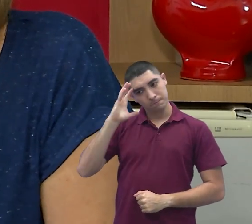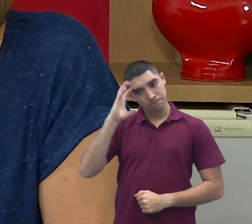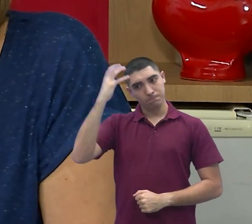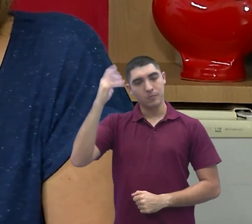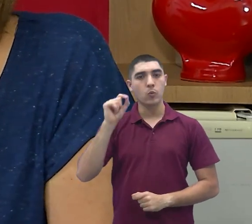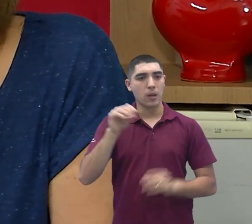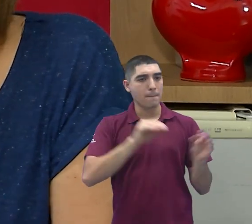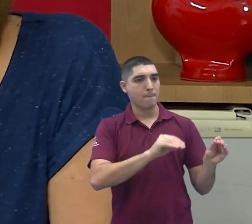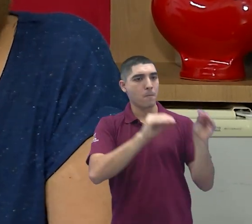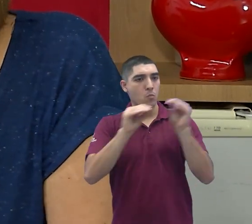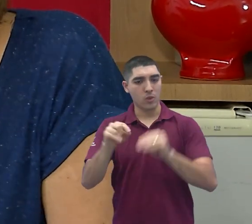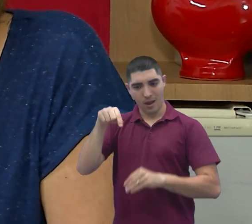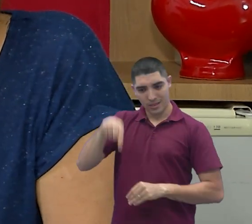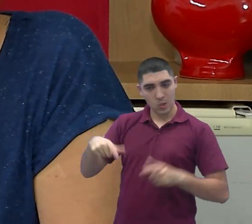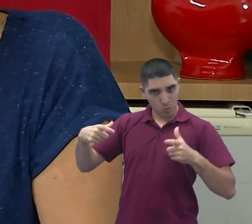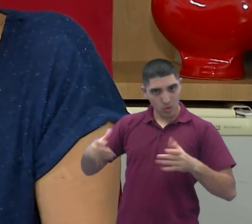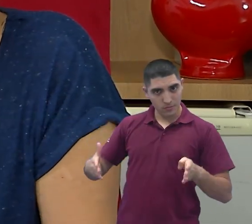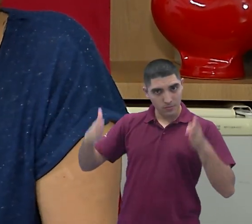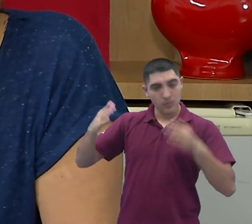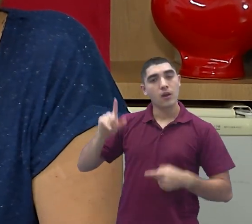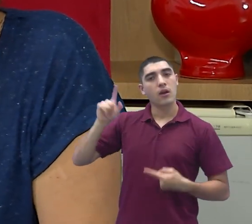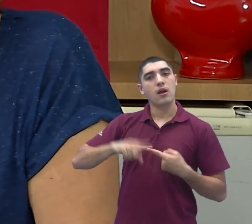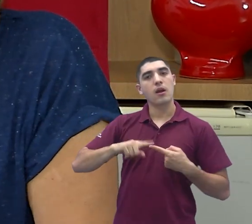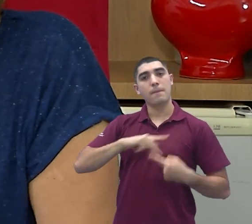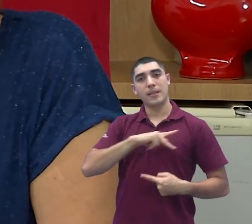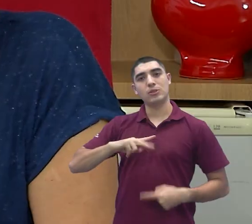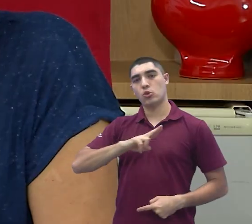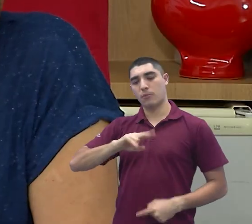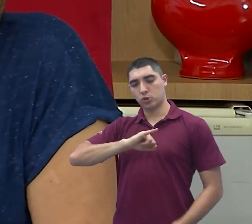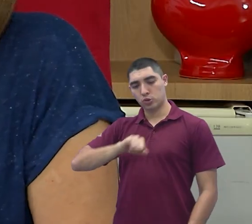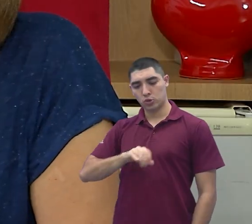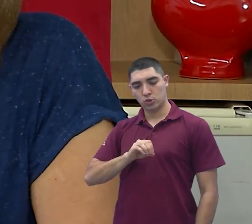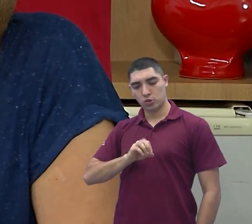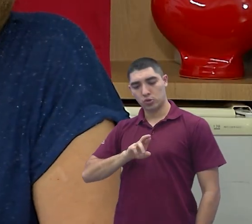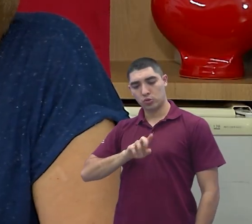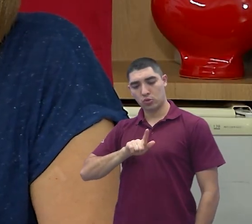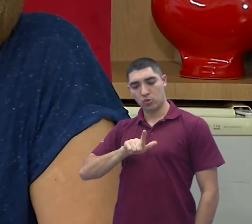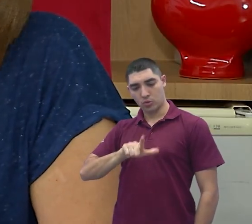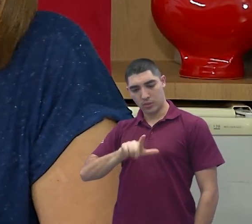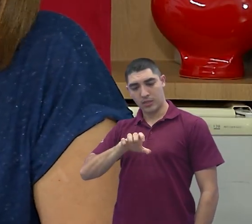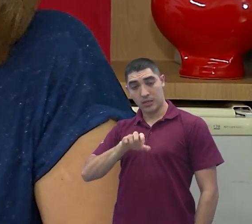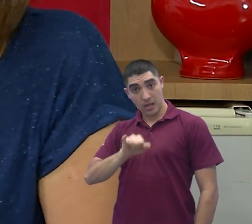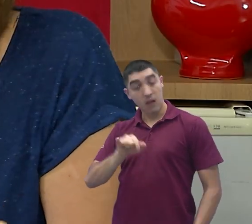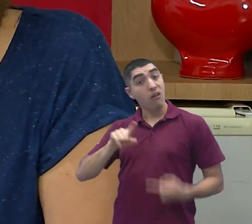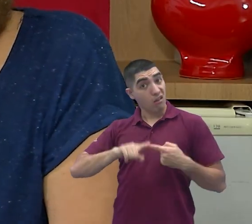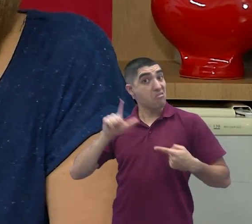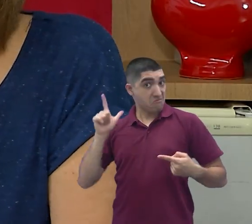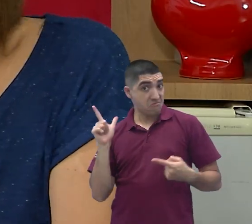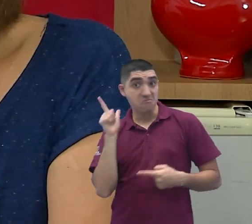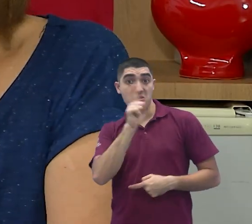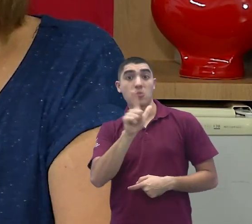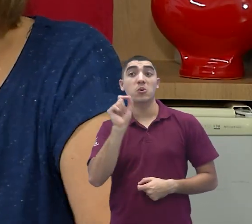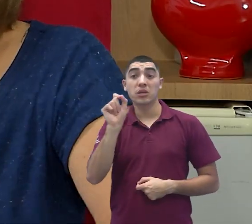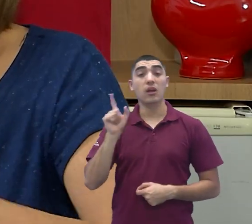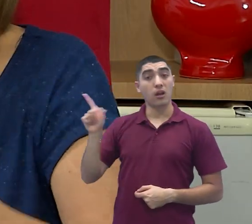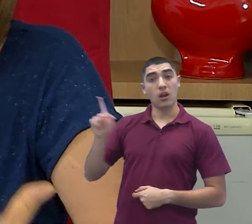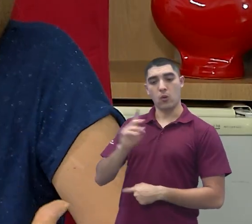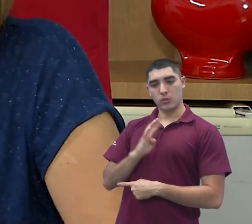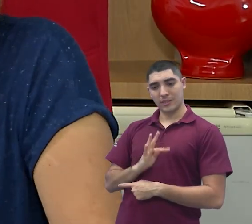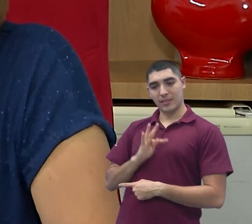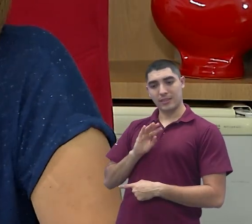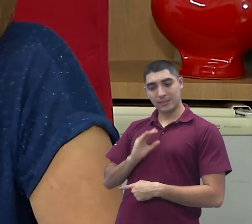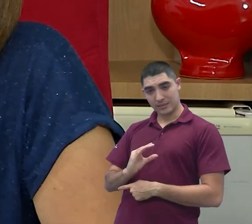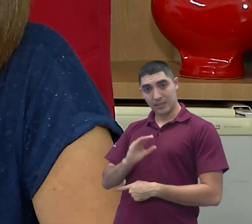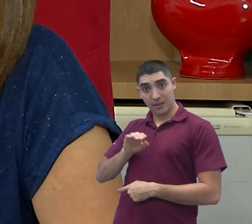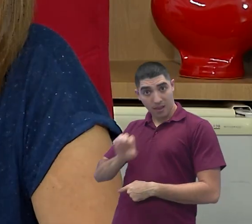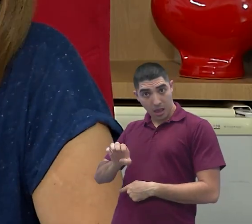definiu em trazer a Câmara para esse espaço foi o Jorley, ele era presidente. Ele conseguiu, inclusive, a aprovação